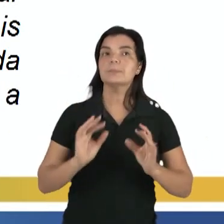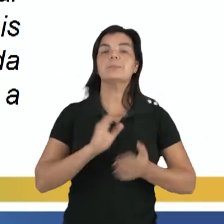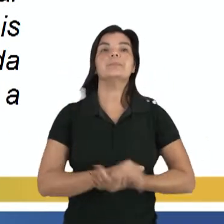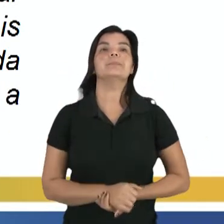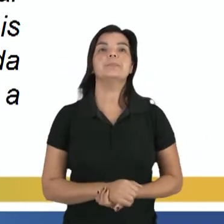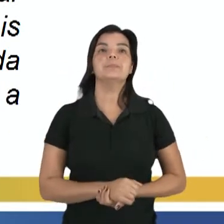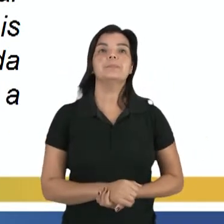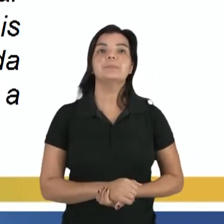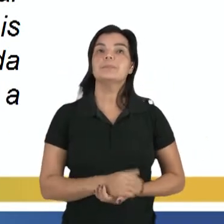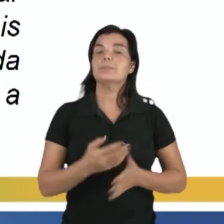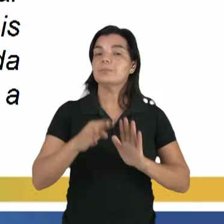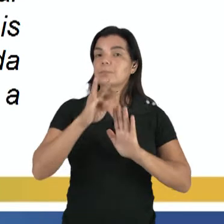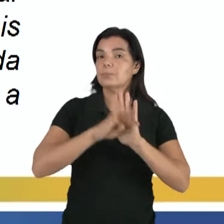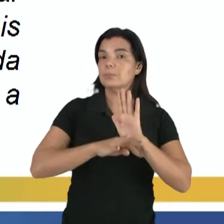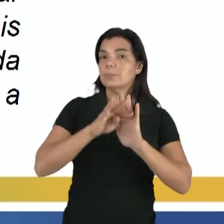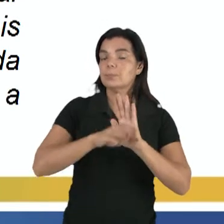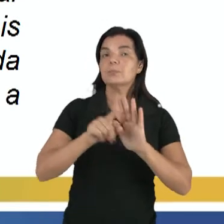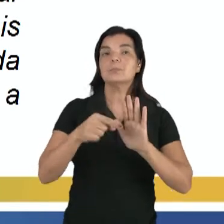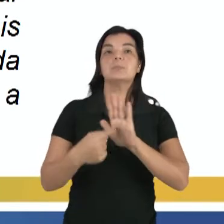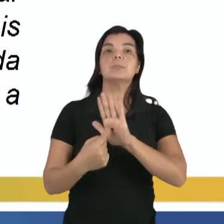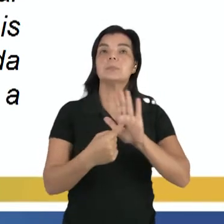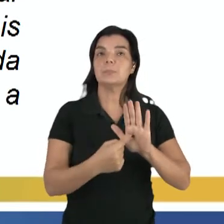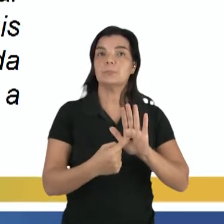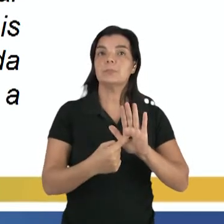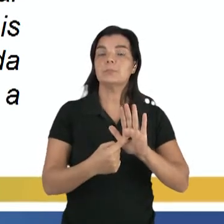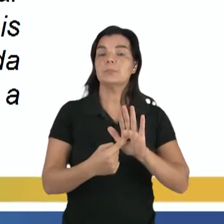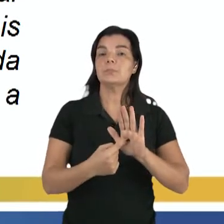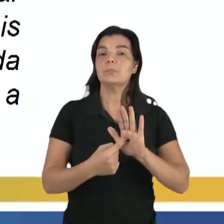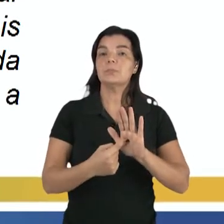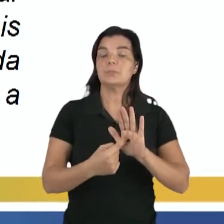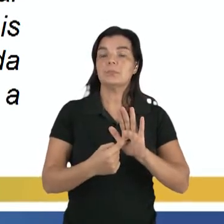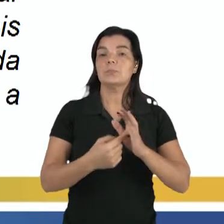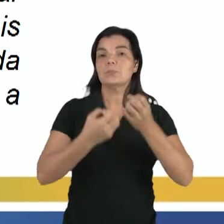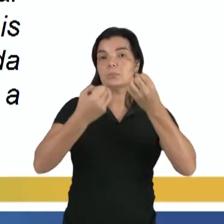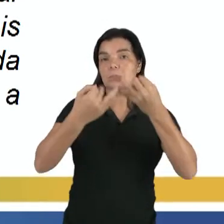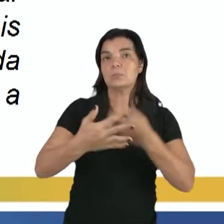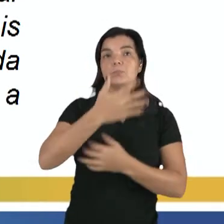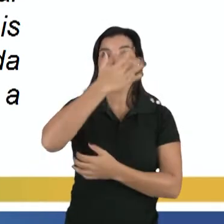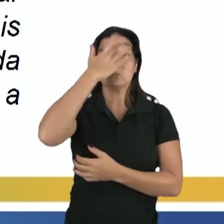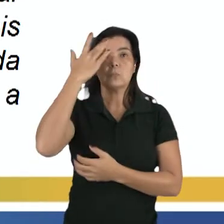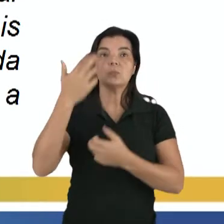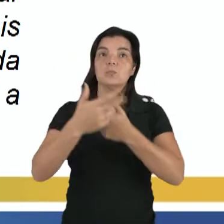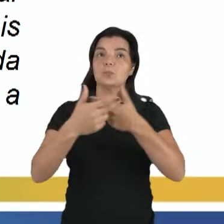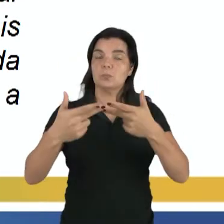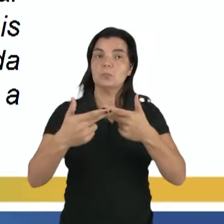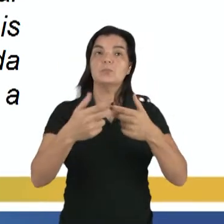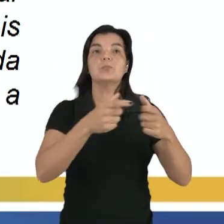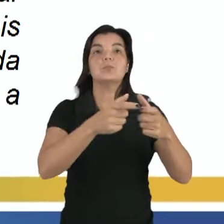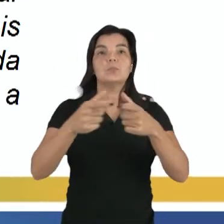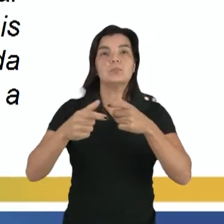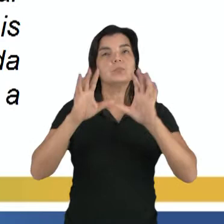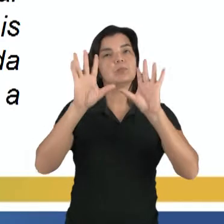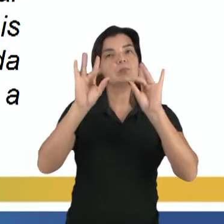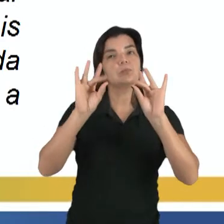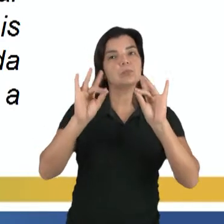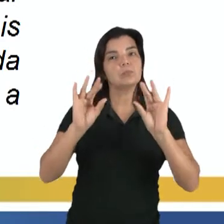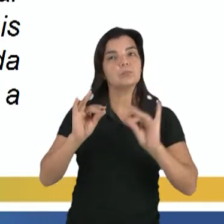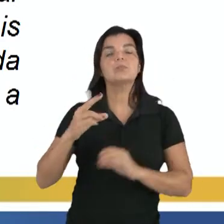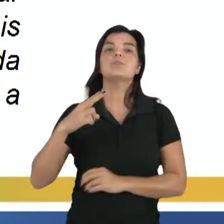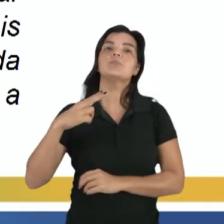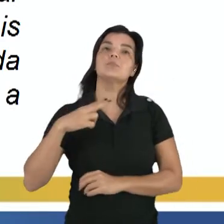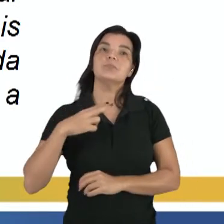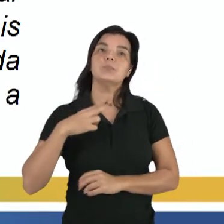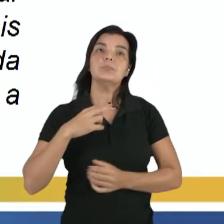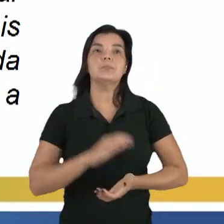coerência descritiva. Nestes textos é promovido um retrato das pessoas, coisas e ambientes com detalhes